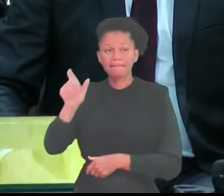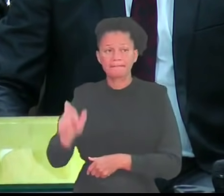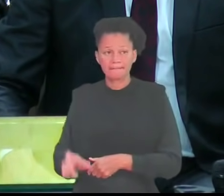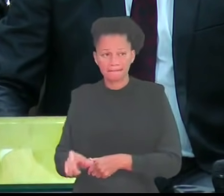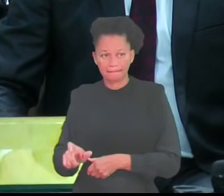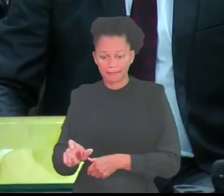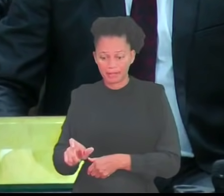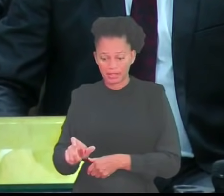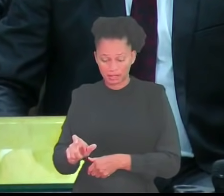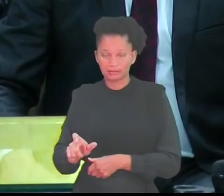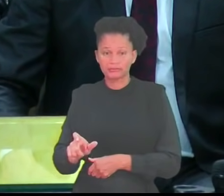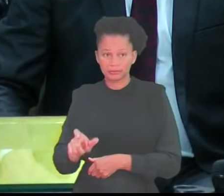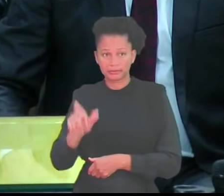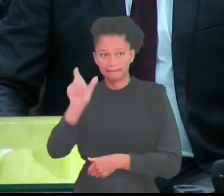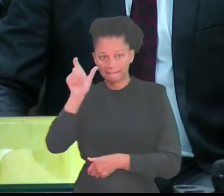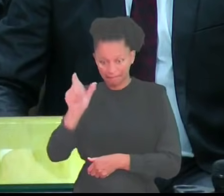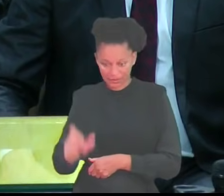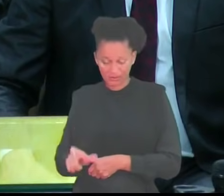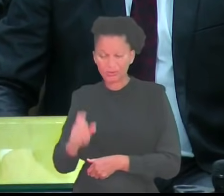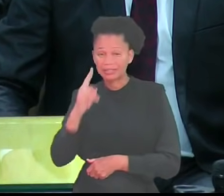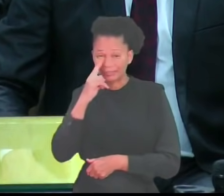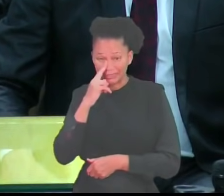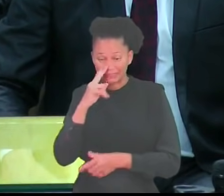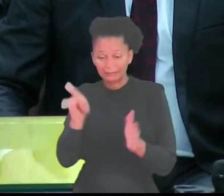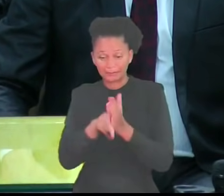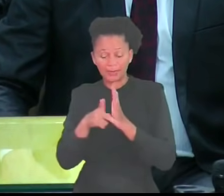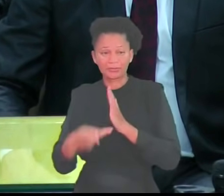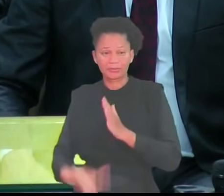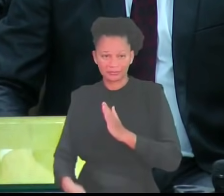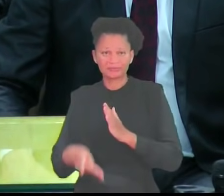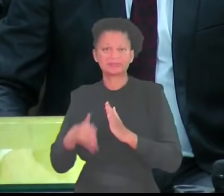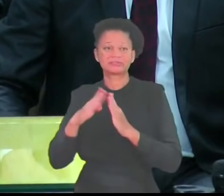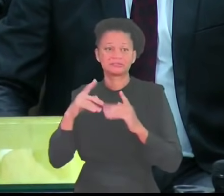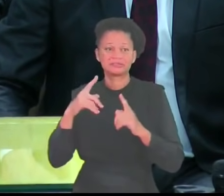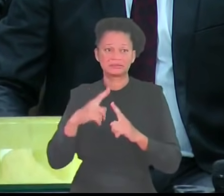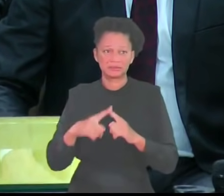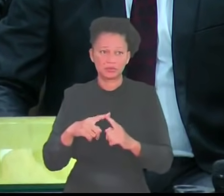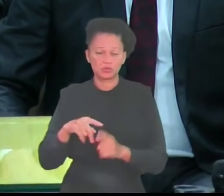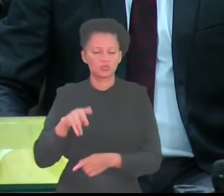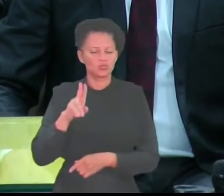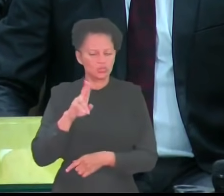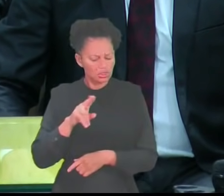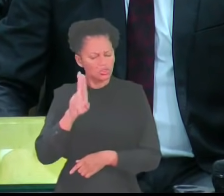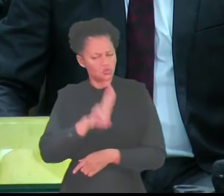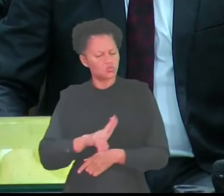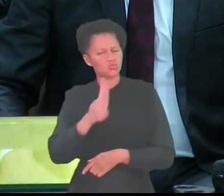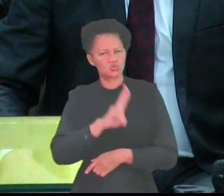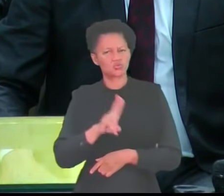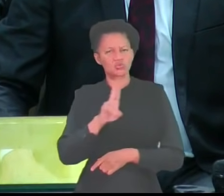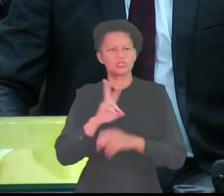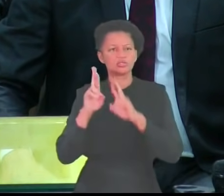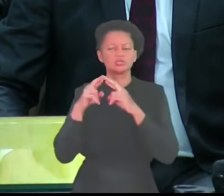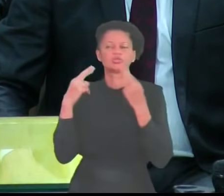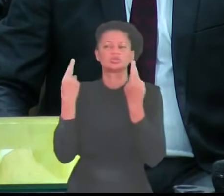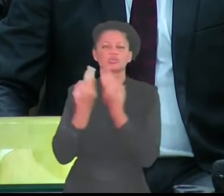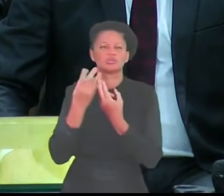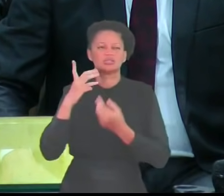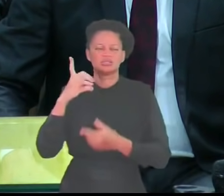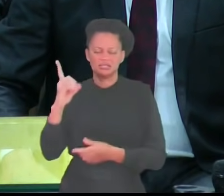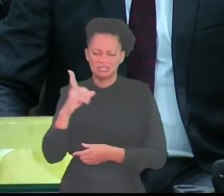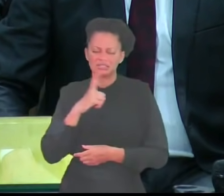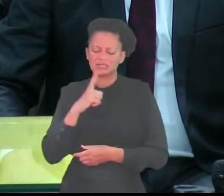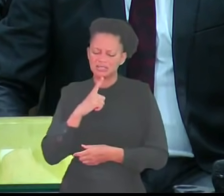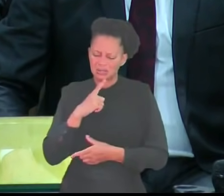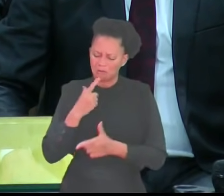nossa, da igreja, uma pessoa crente. Crente, bem crente e bem útil ao reino de Deus. Que está com um problema